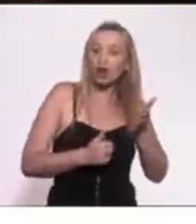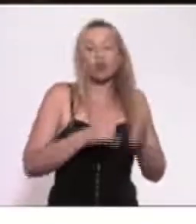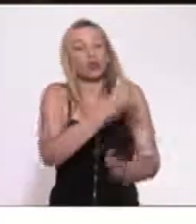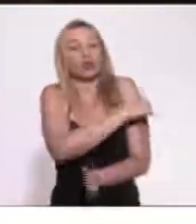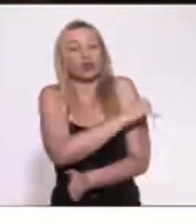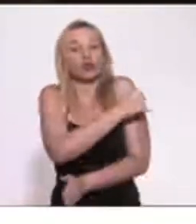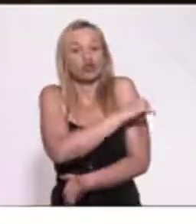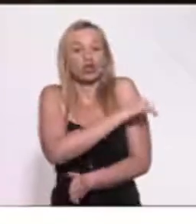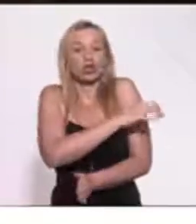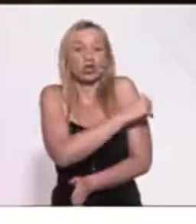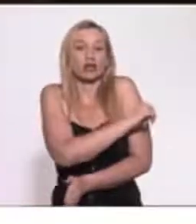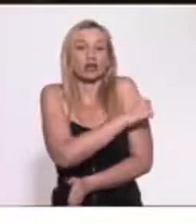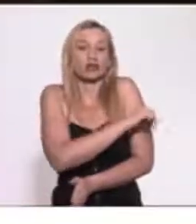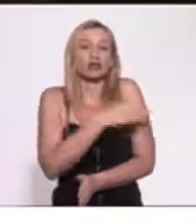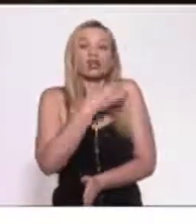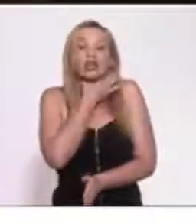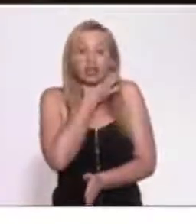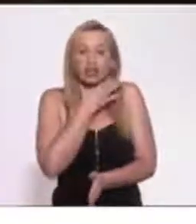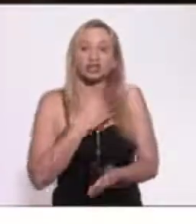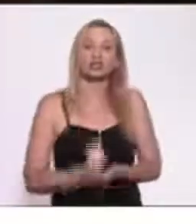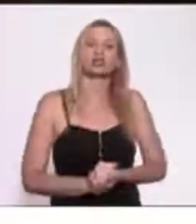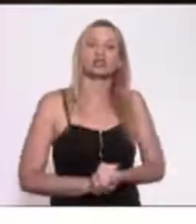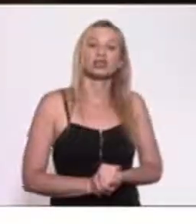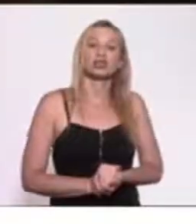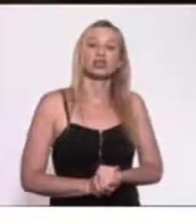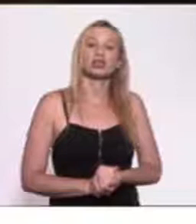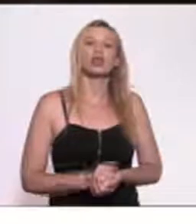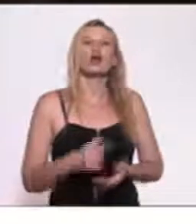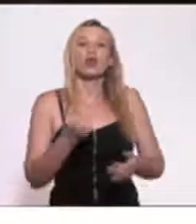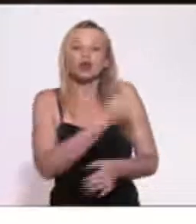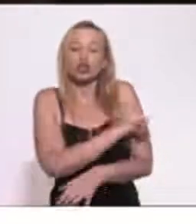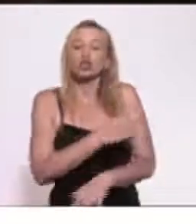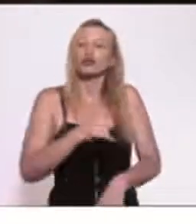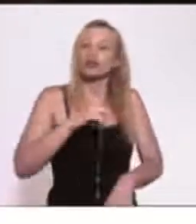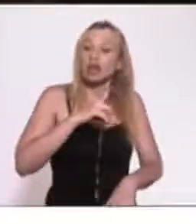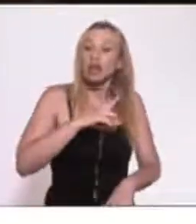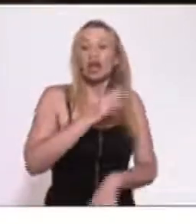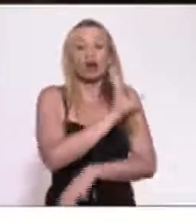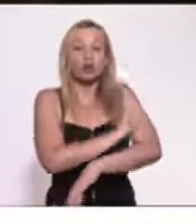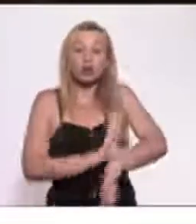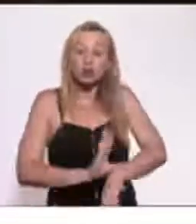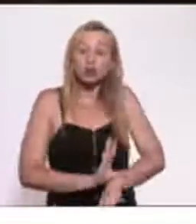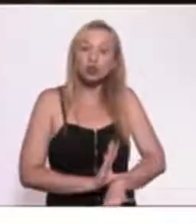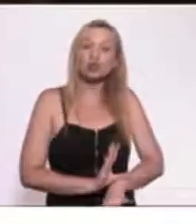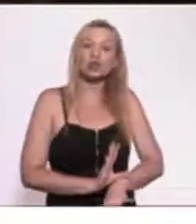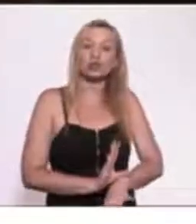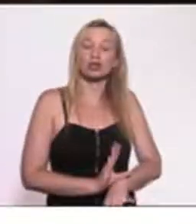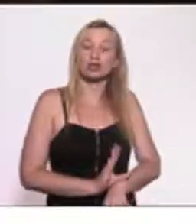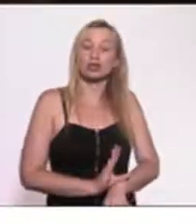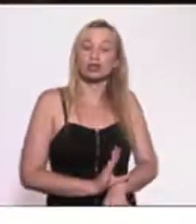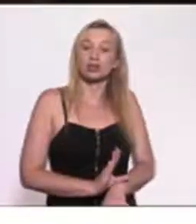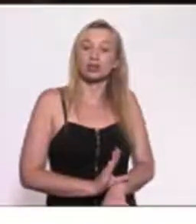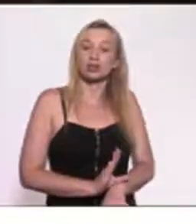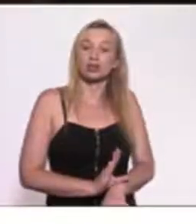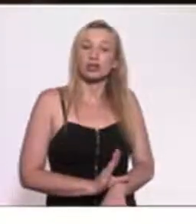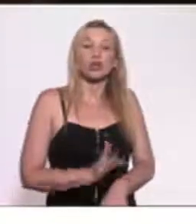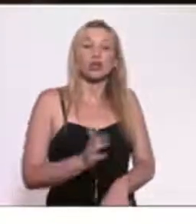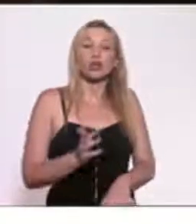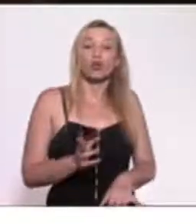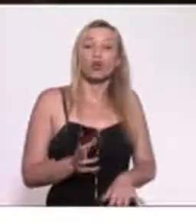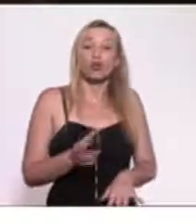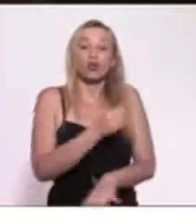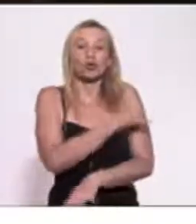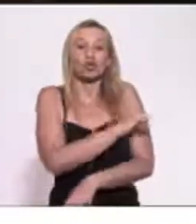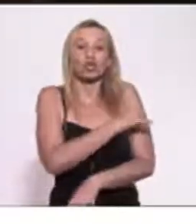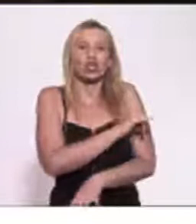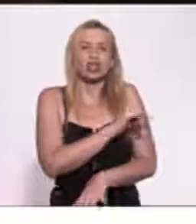algo muito especial presente, que é a sua cultura carismática, que é a sua hospitalidade, mas o Rio de Janeiro não pode ser soberbo, não pode